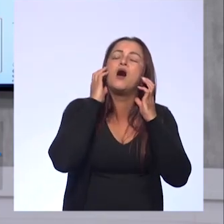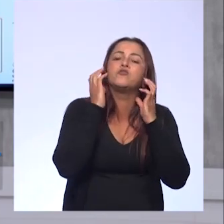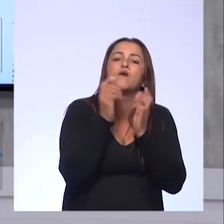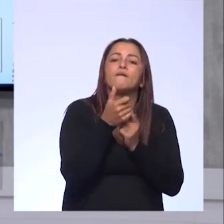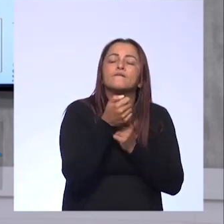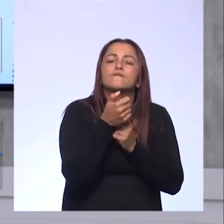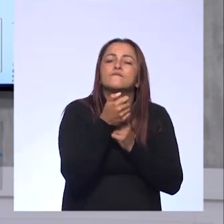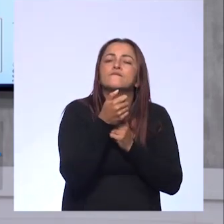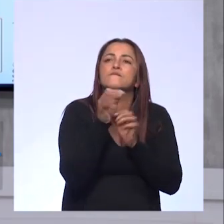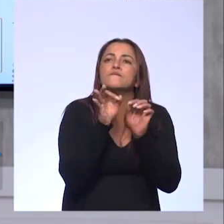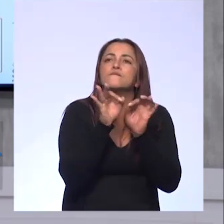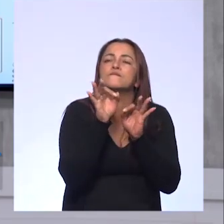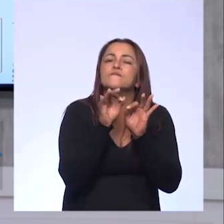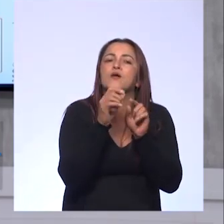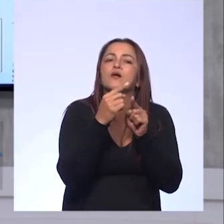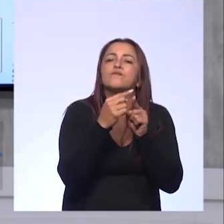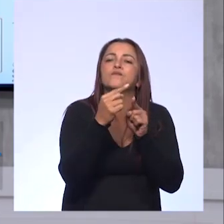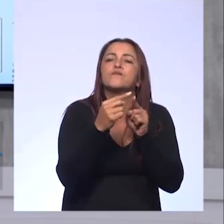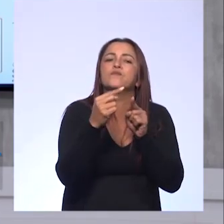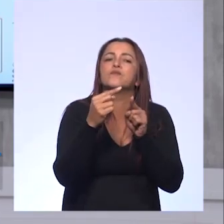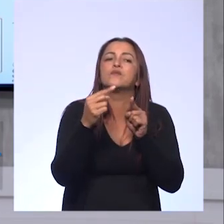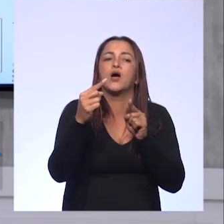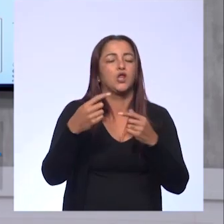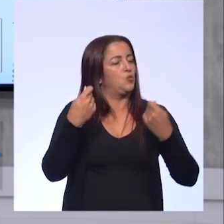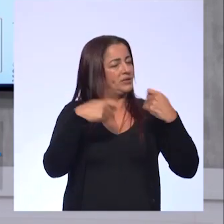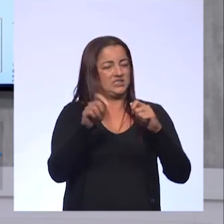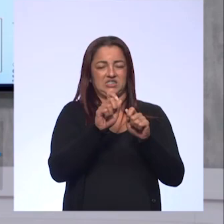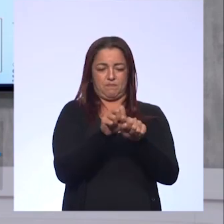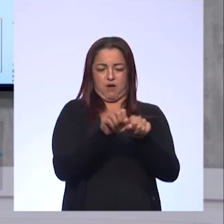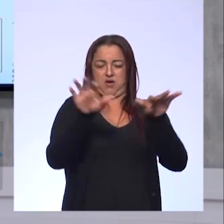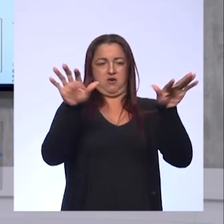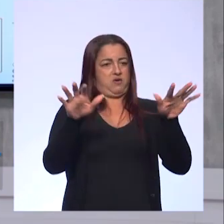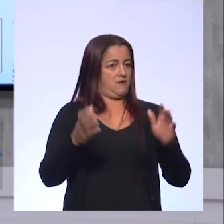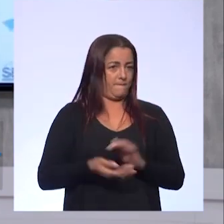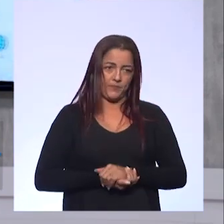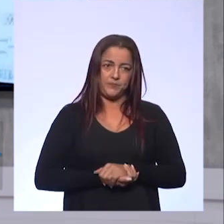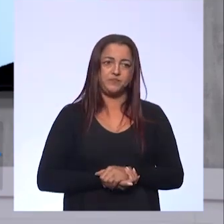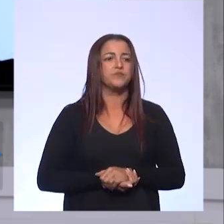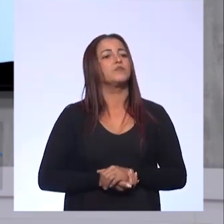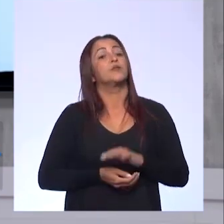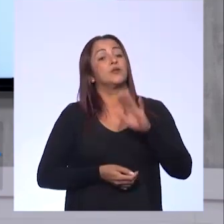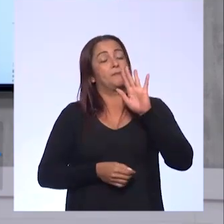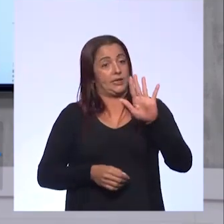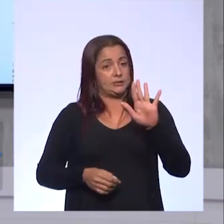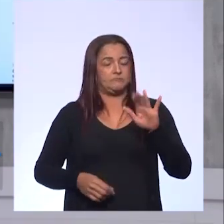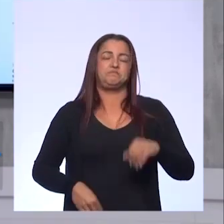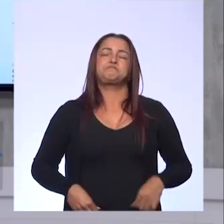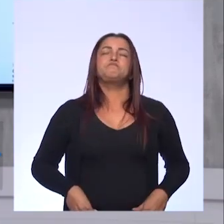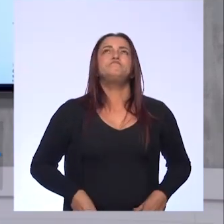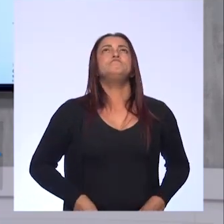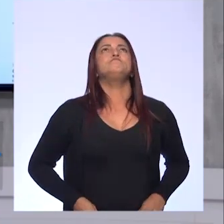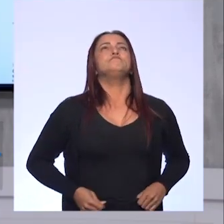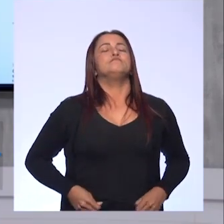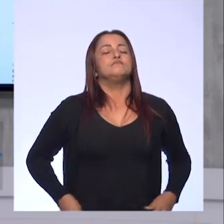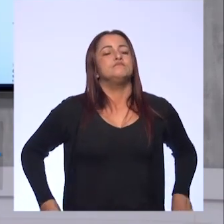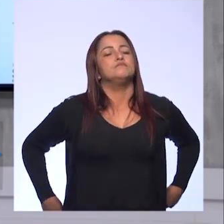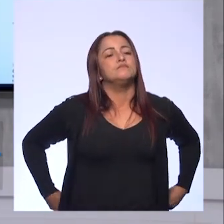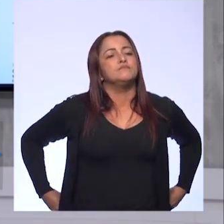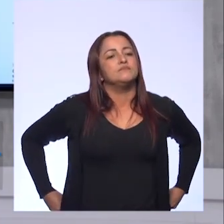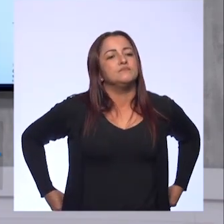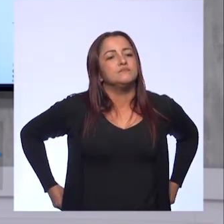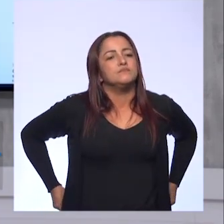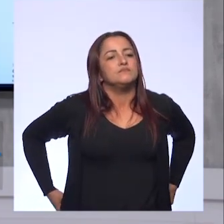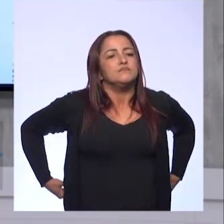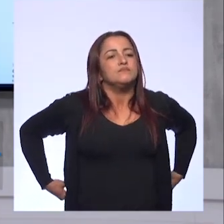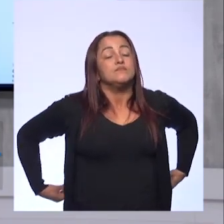uma onda eletromagnética elas não necessitam de meio para se propagar bom agora a gente vai falar um pouco de